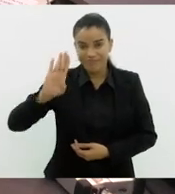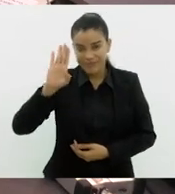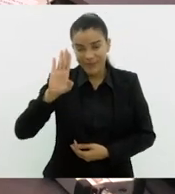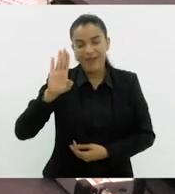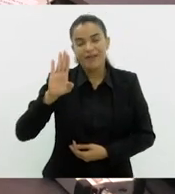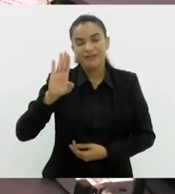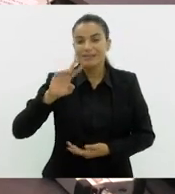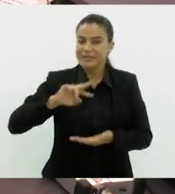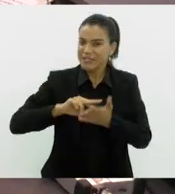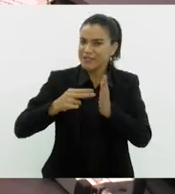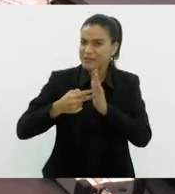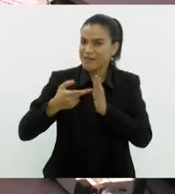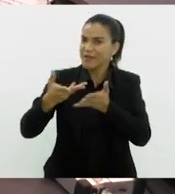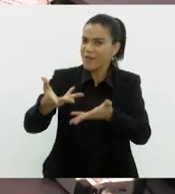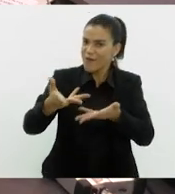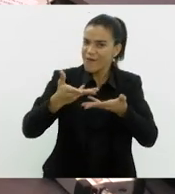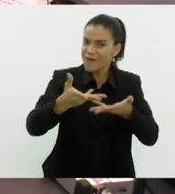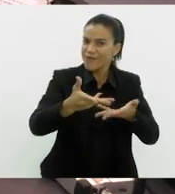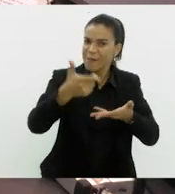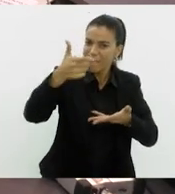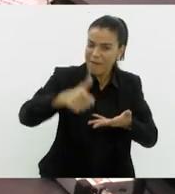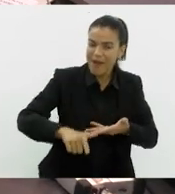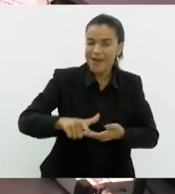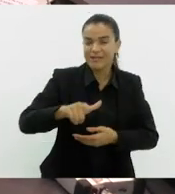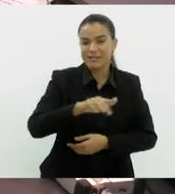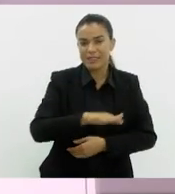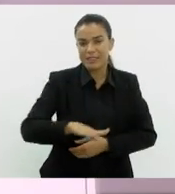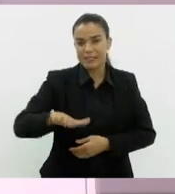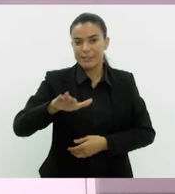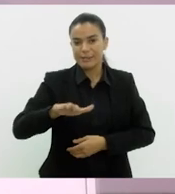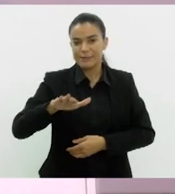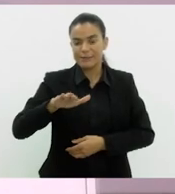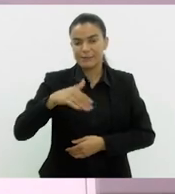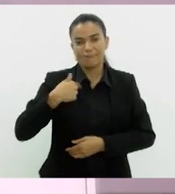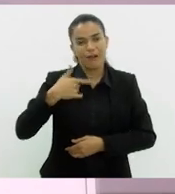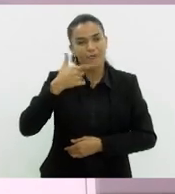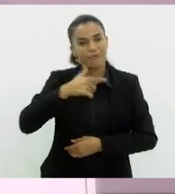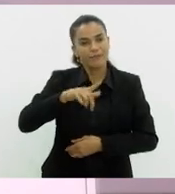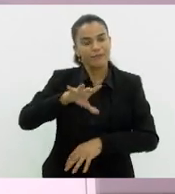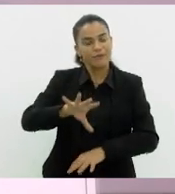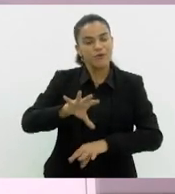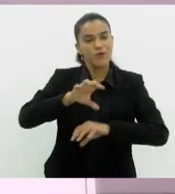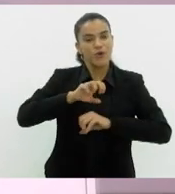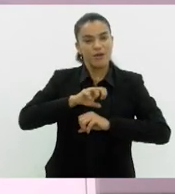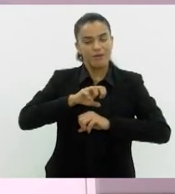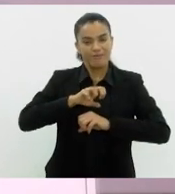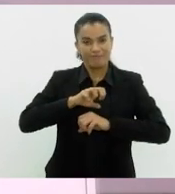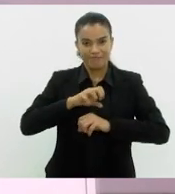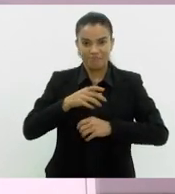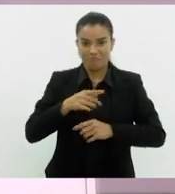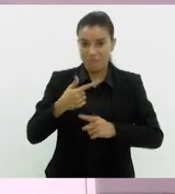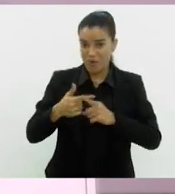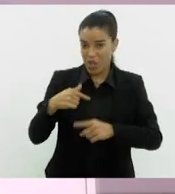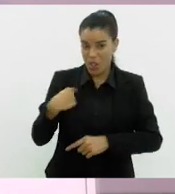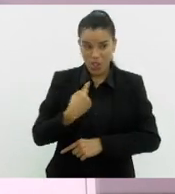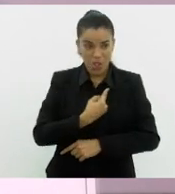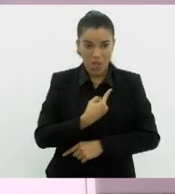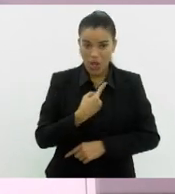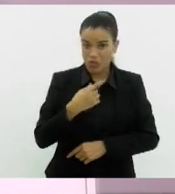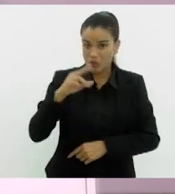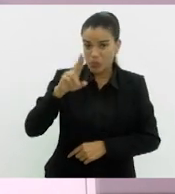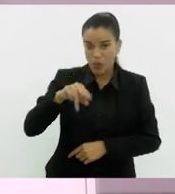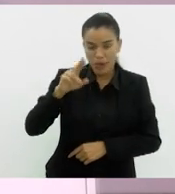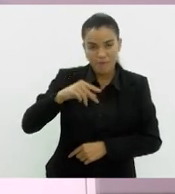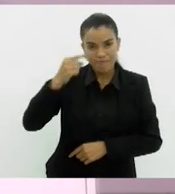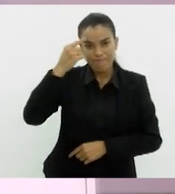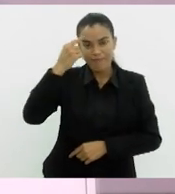vez mais crianças para esses espaços, para elas se verem nessa possibilidade. Porque nós nunca nos vimos como possibilidade